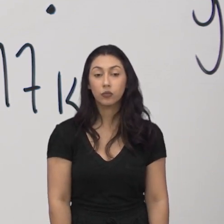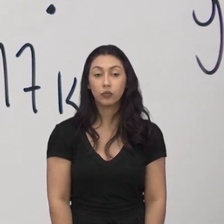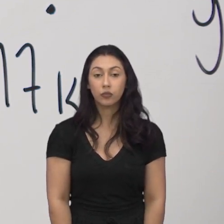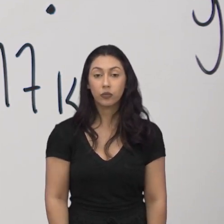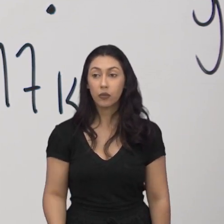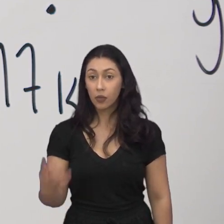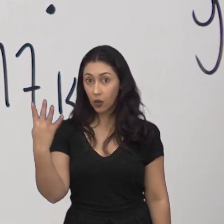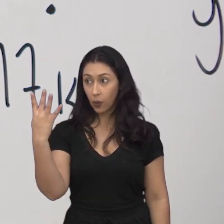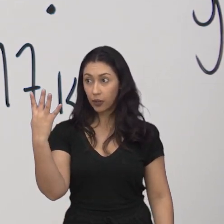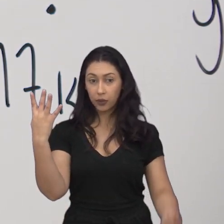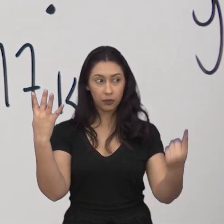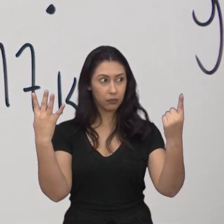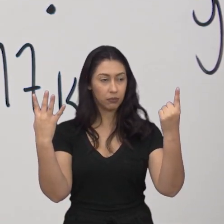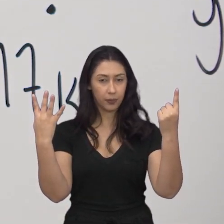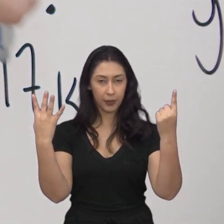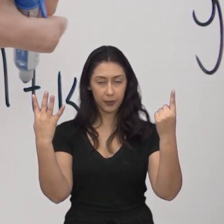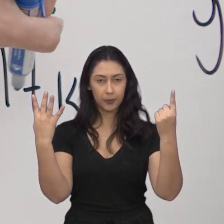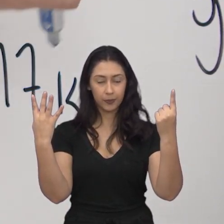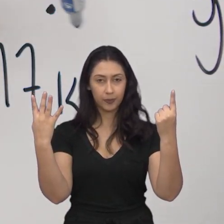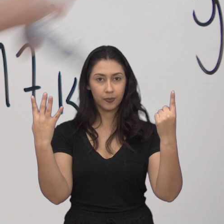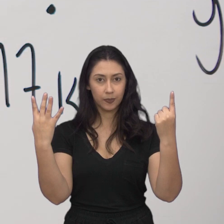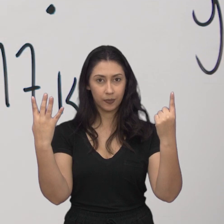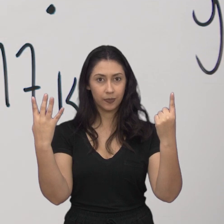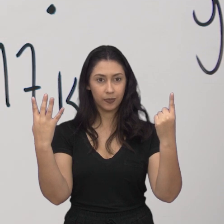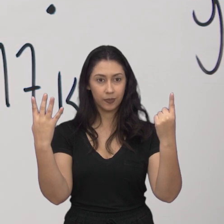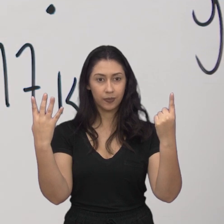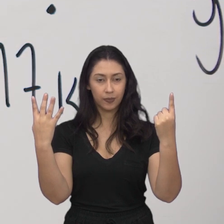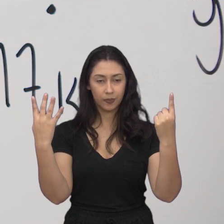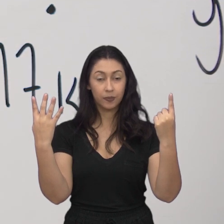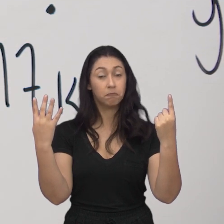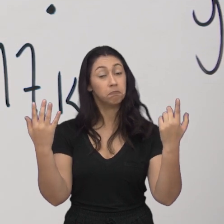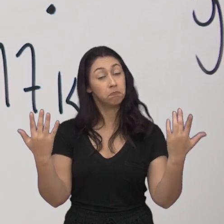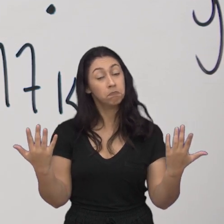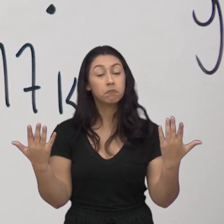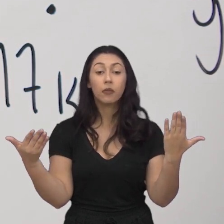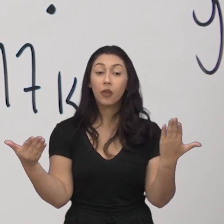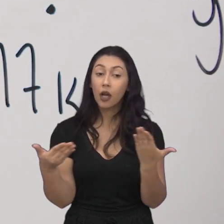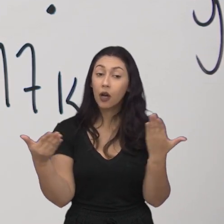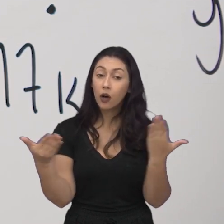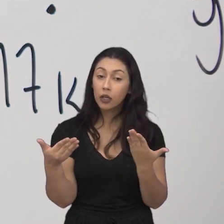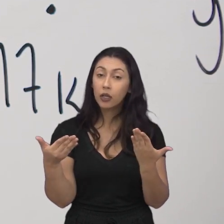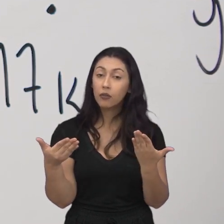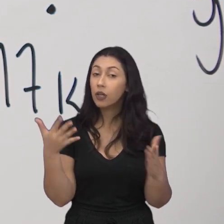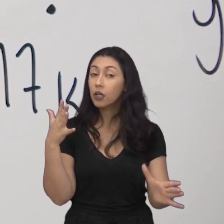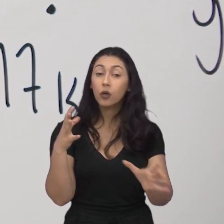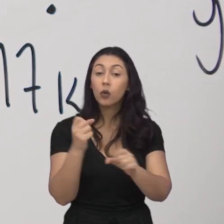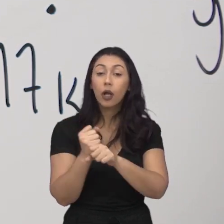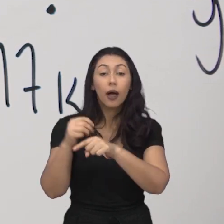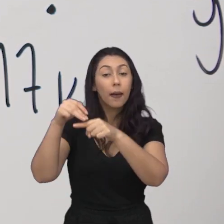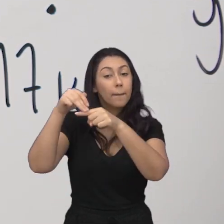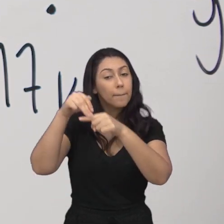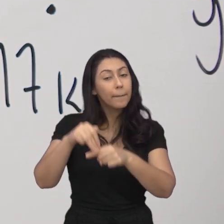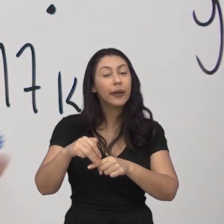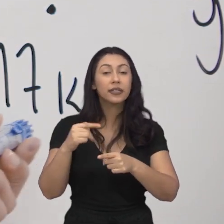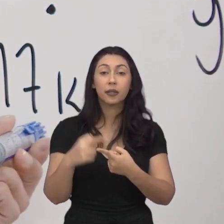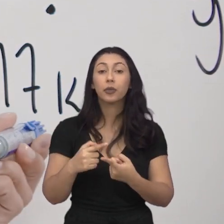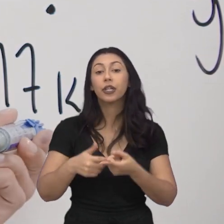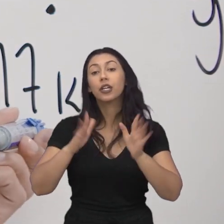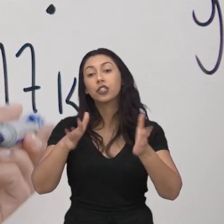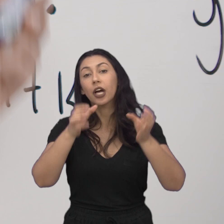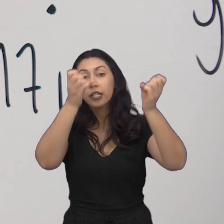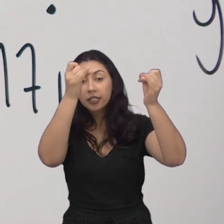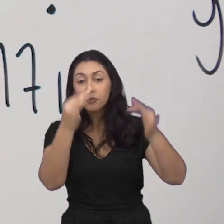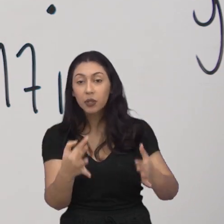Então a gente vai ter que 4 mols vão reagir com 1 mol. Bom, agora a gente vai fazer o quê? A gente vai calcular o número de massa, que ele já deu